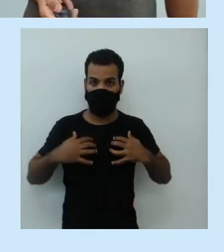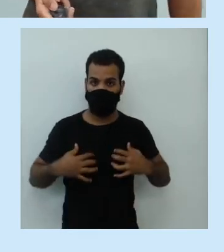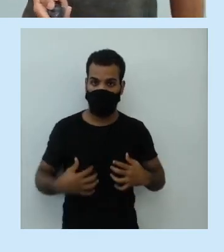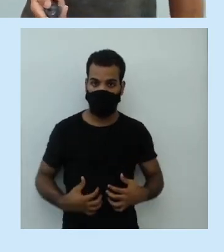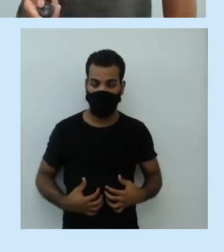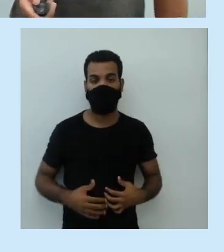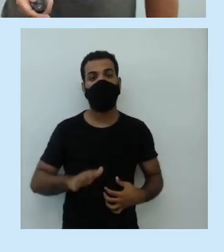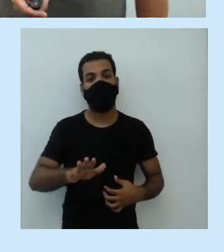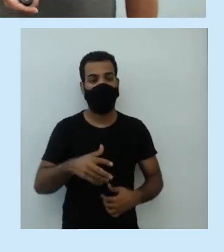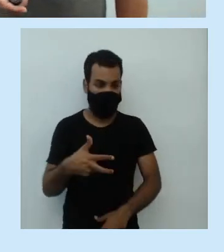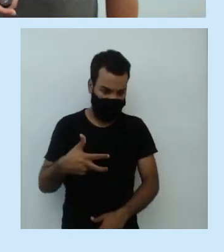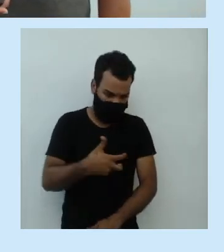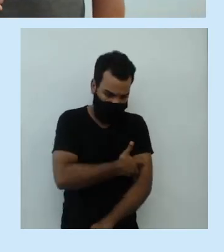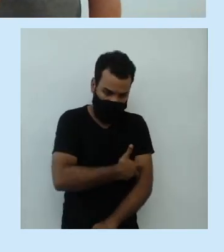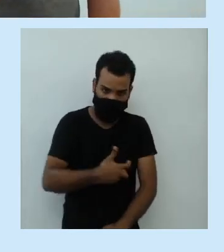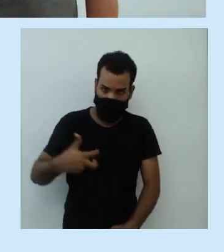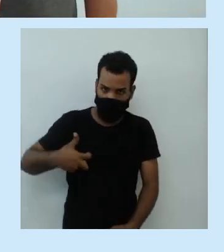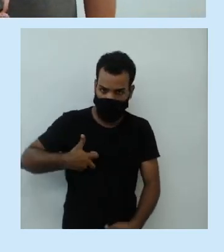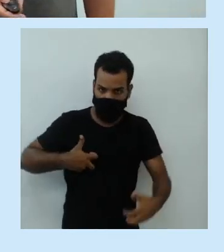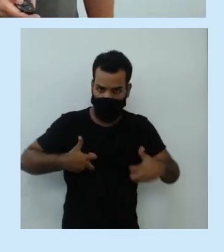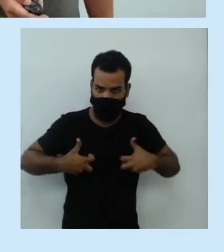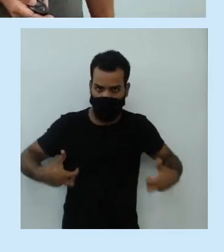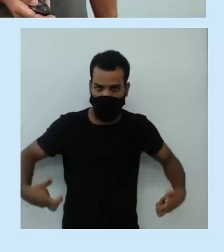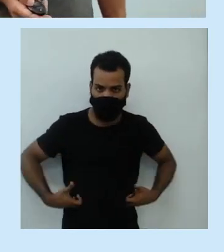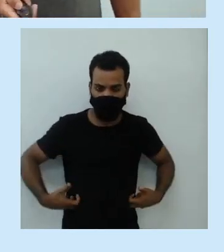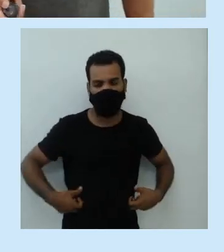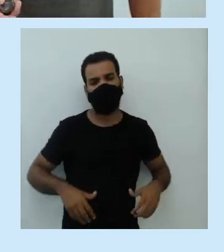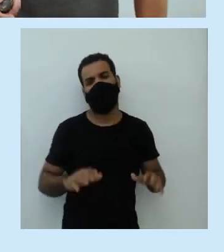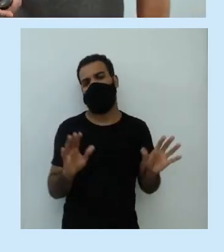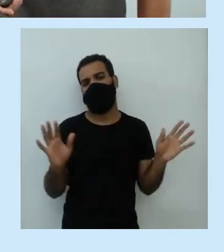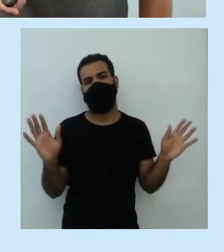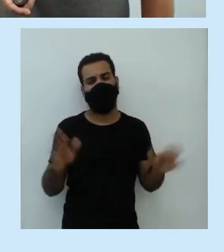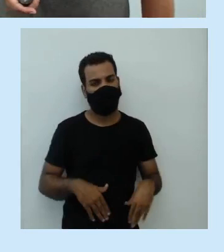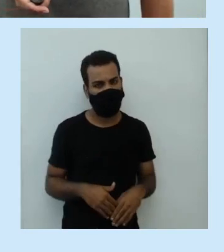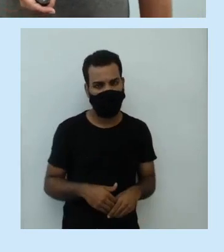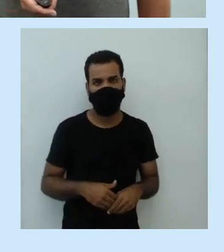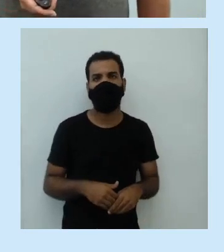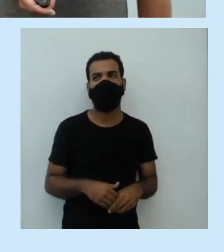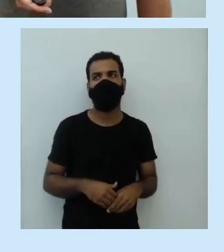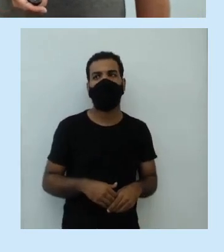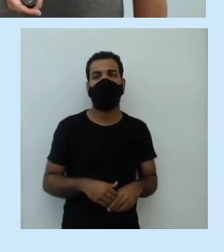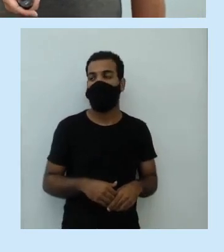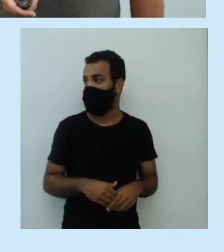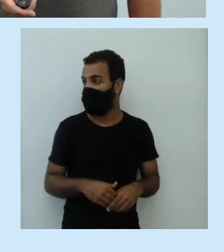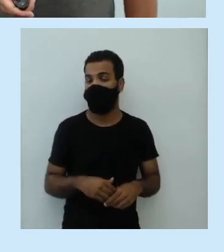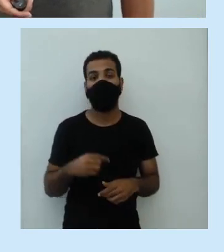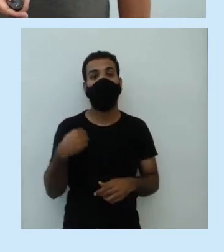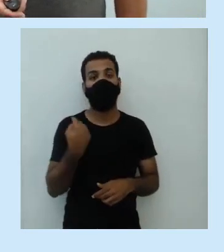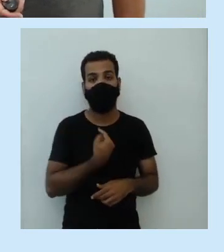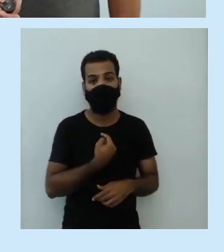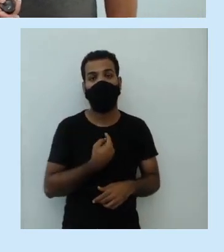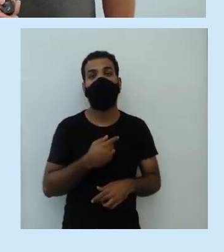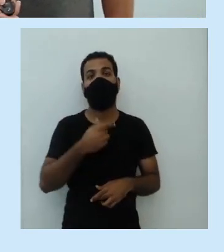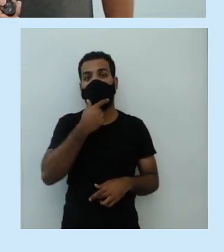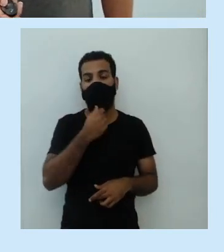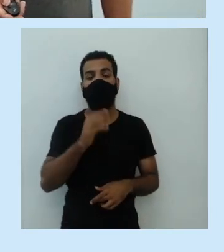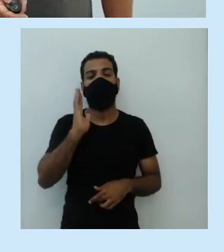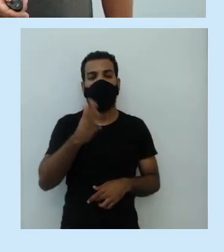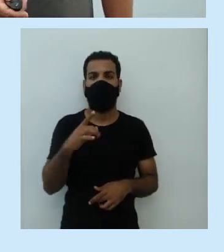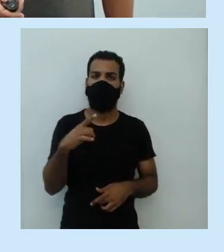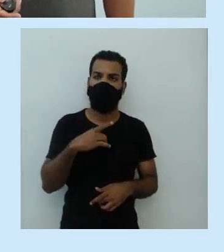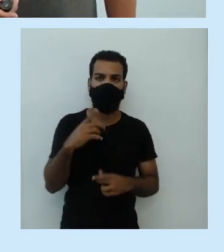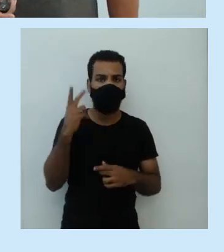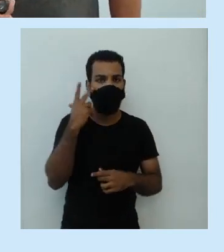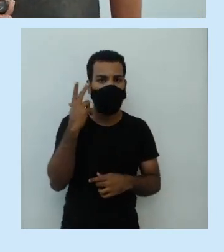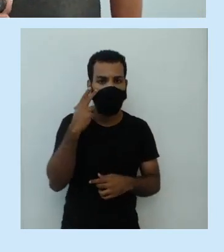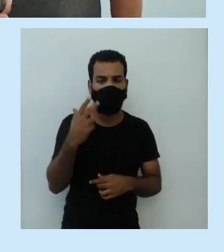corporal. Mas não precisa, porque biologicamente falando, nós homens produzimos naturalmente esses hormônios em